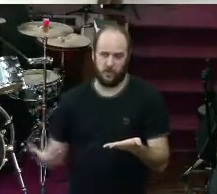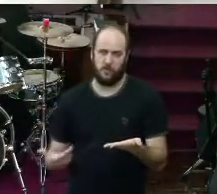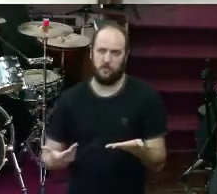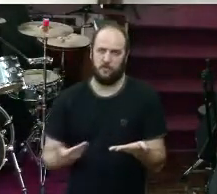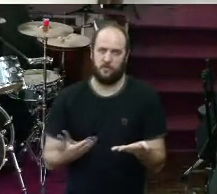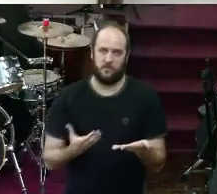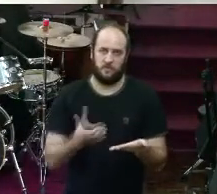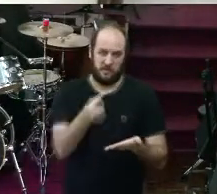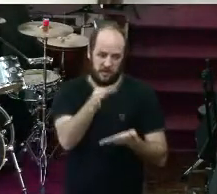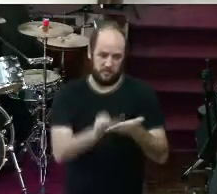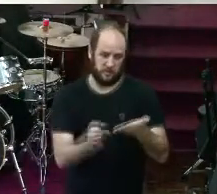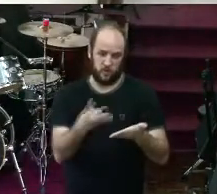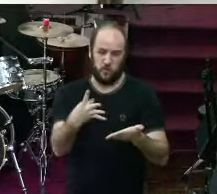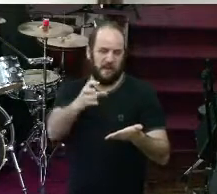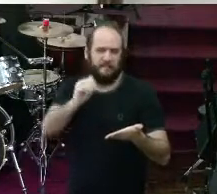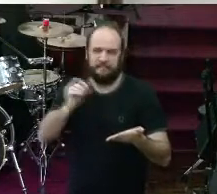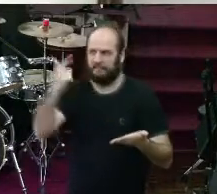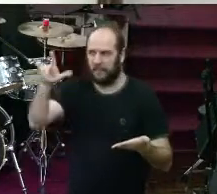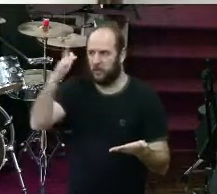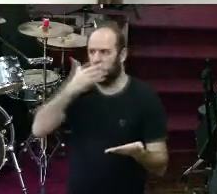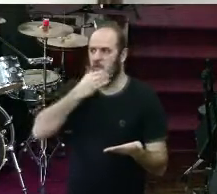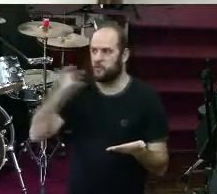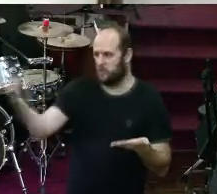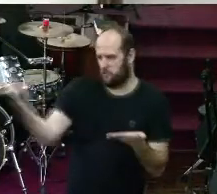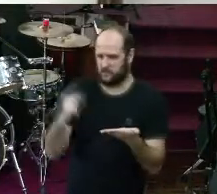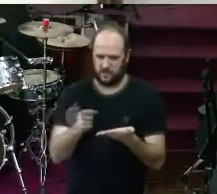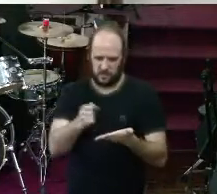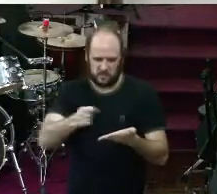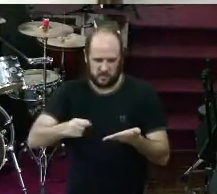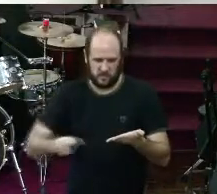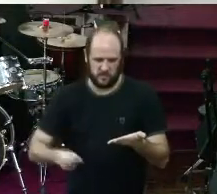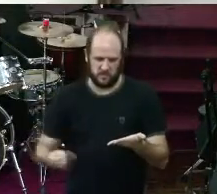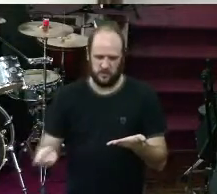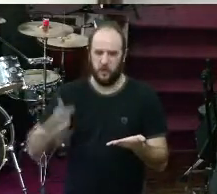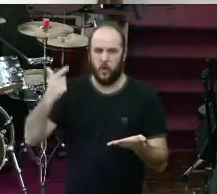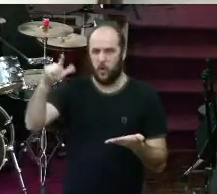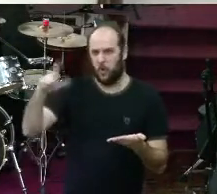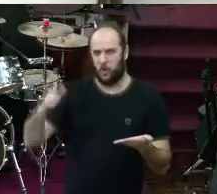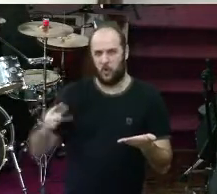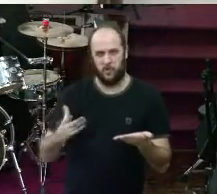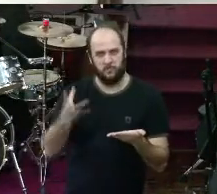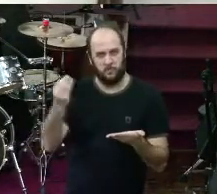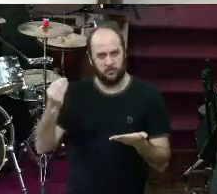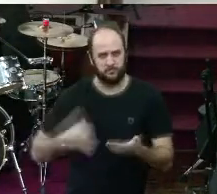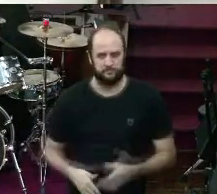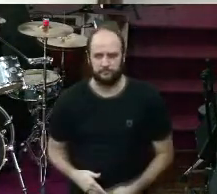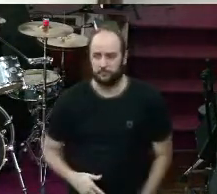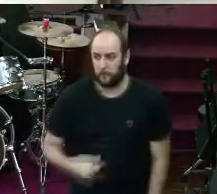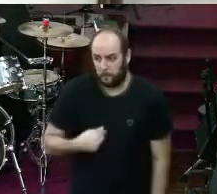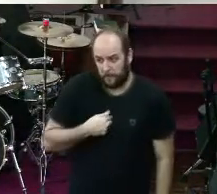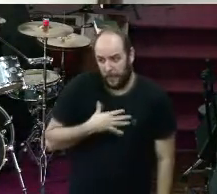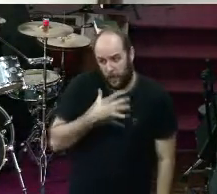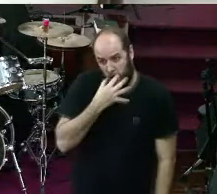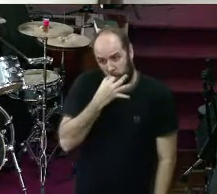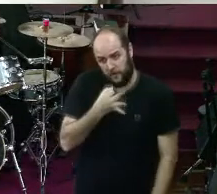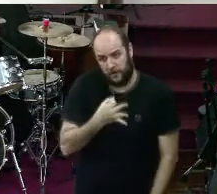a partir do capítulo 40 seria um outro Isaías, ou outros autores. Eu particularmente creio que você